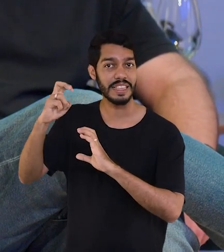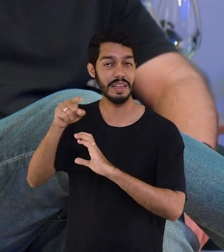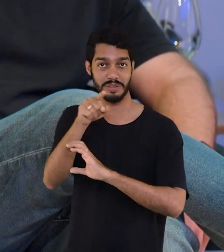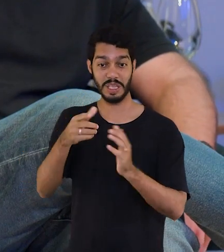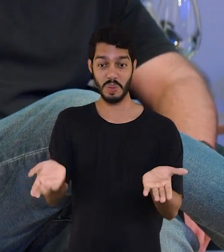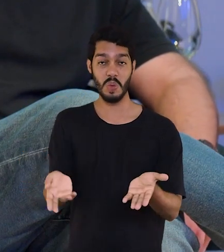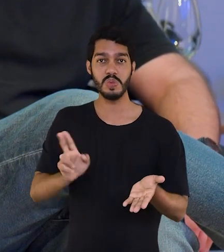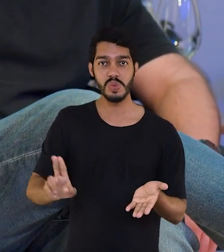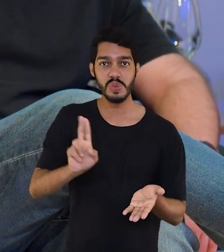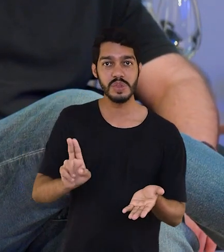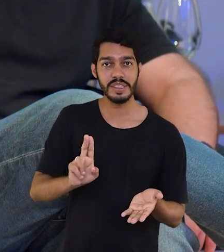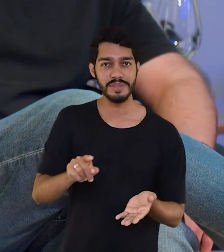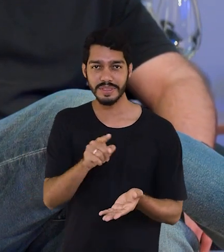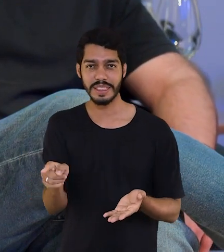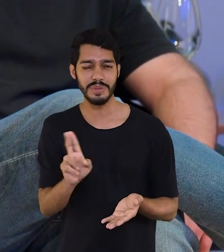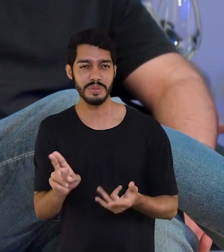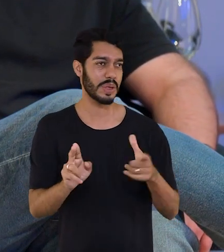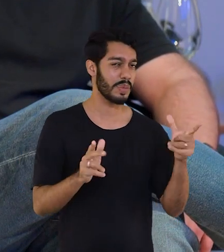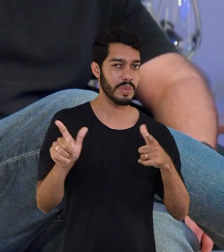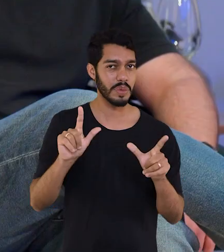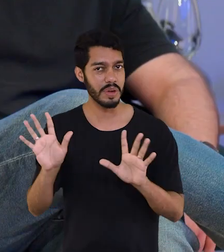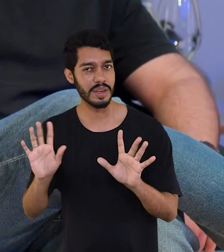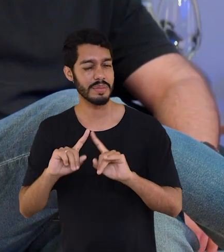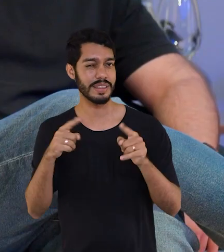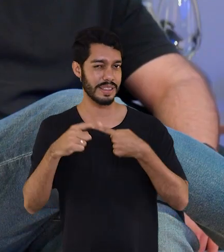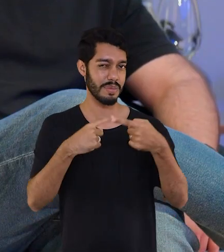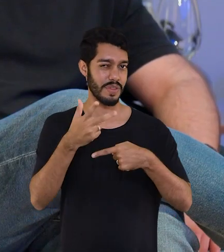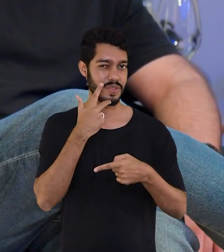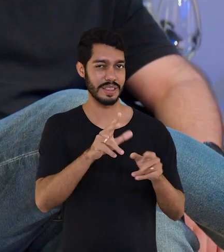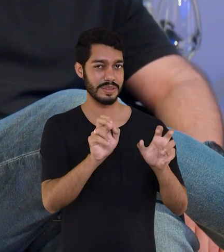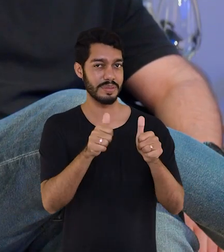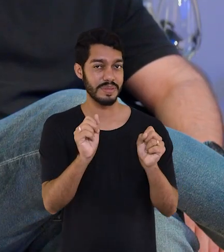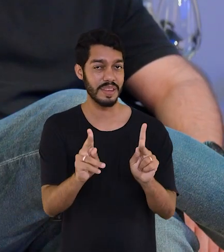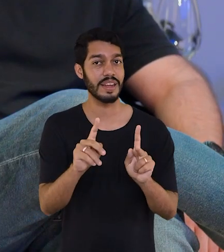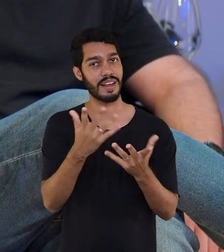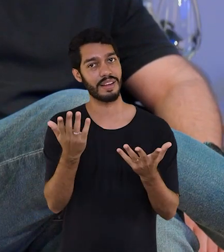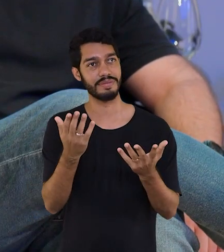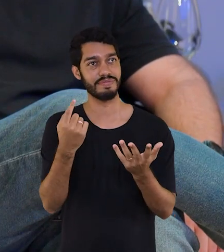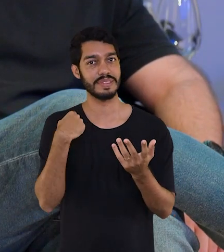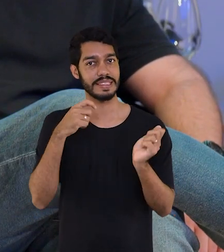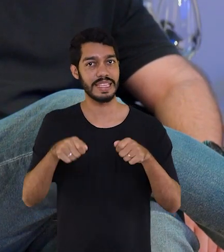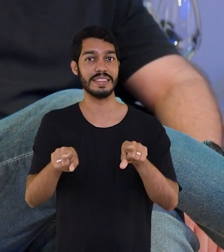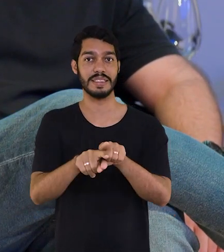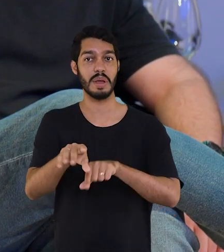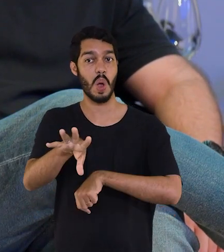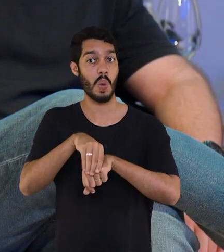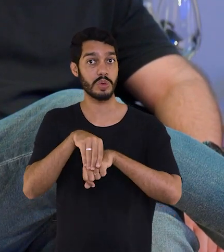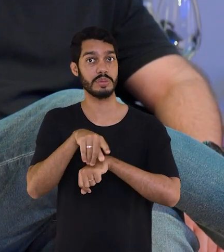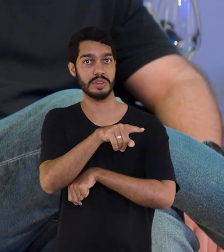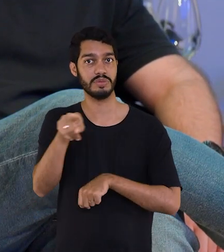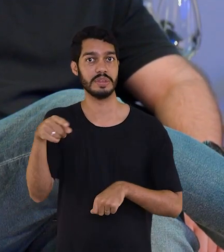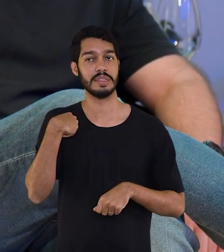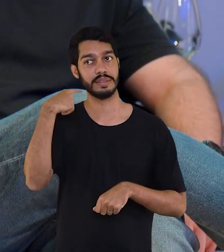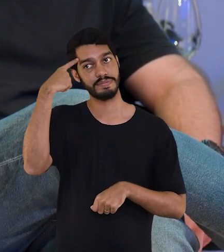o ChatGPT que vocês usam hoje e consomem. Não sei se vocês usam outras mais, a gente pode até entrar nesse viés daqui a pouco, para tentar, né, passar, quem